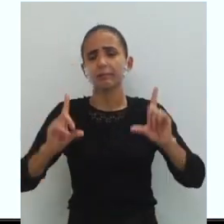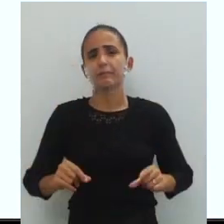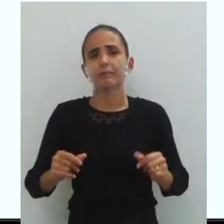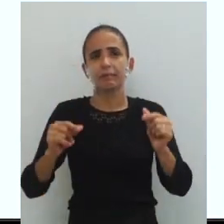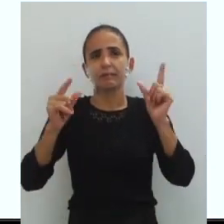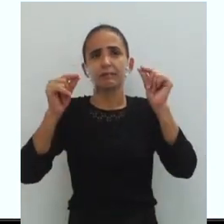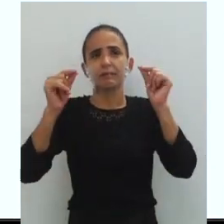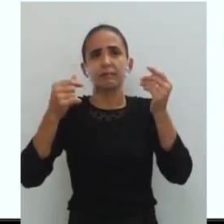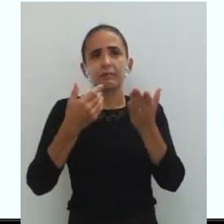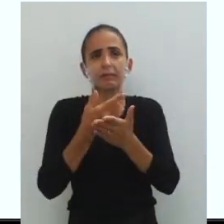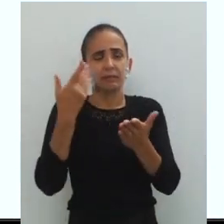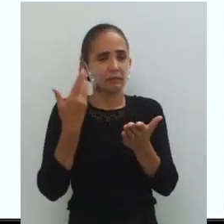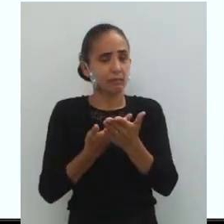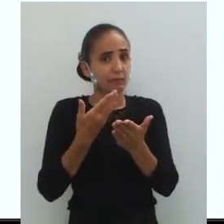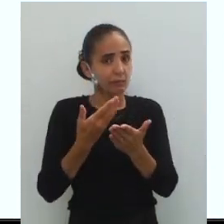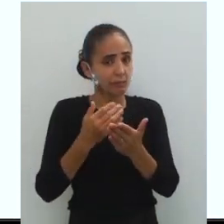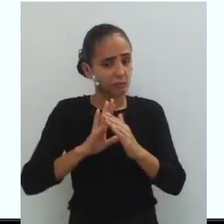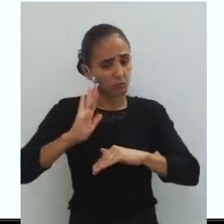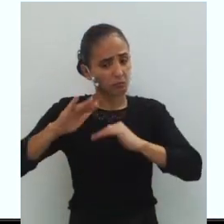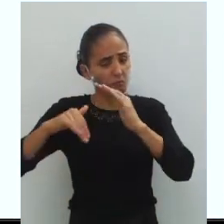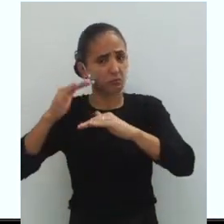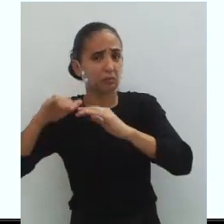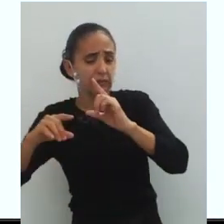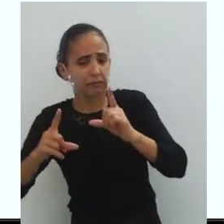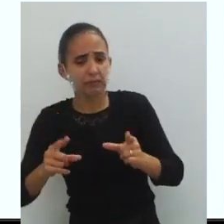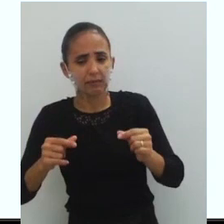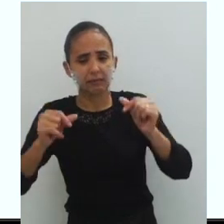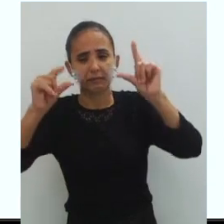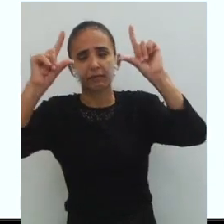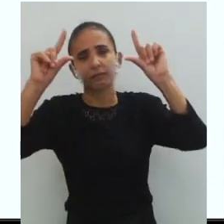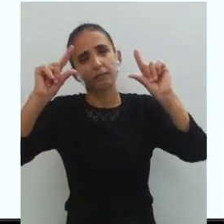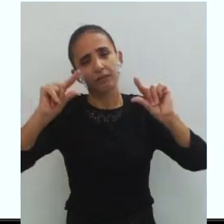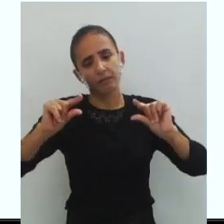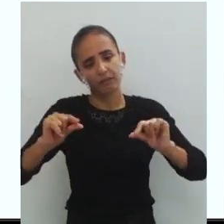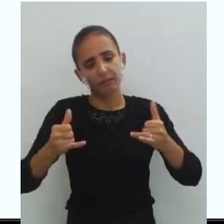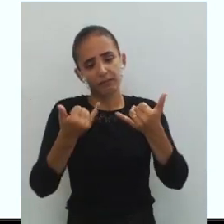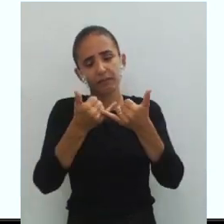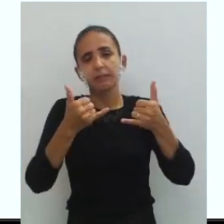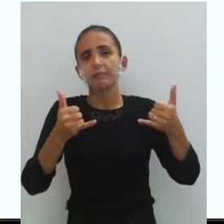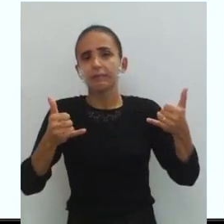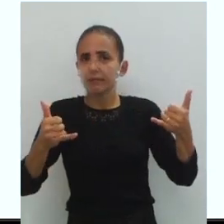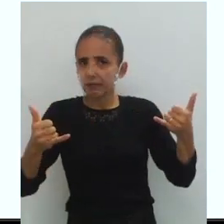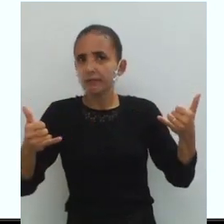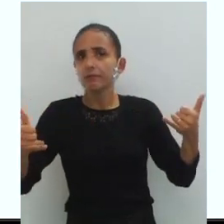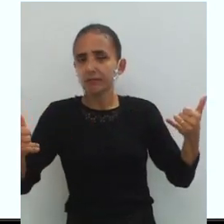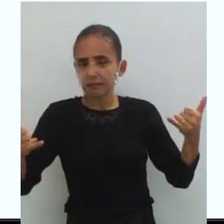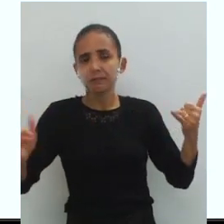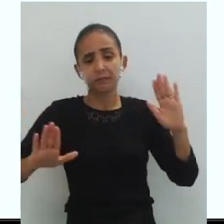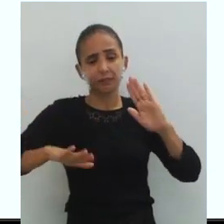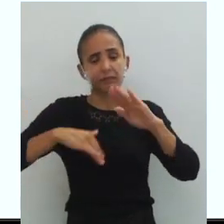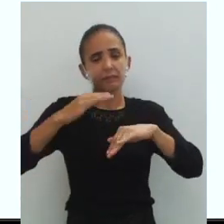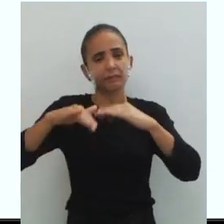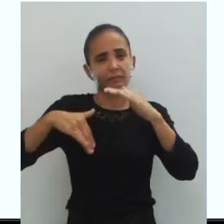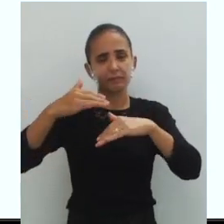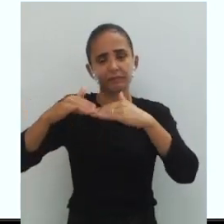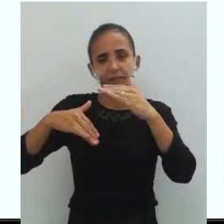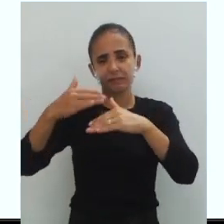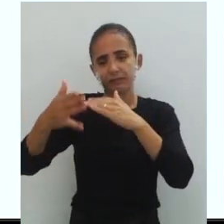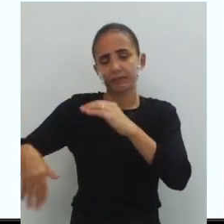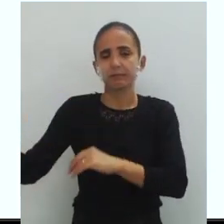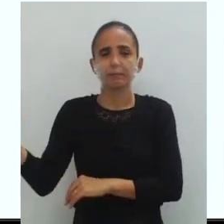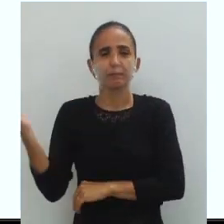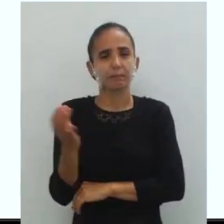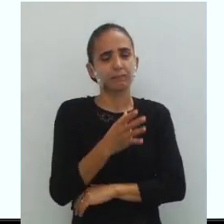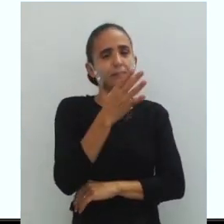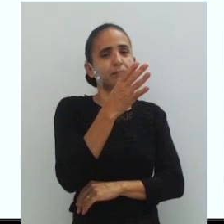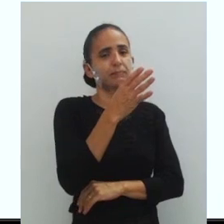custo está sendo menor e as energias elas vão ser fontes renováveis.